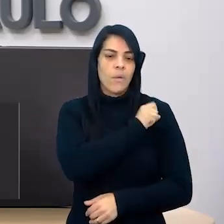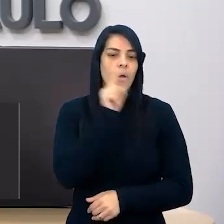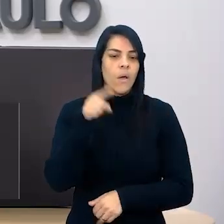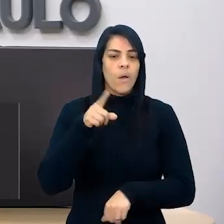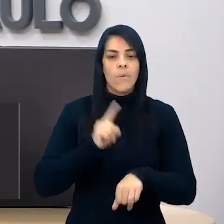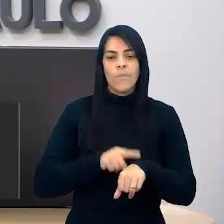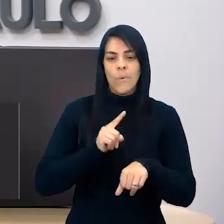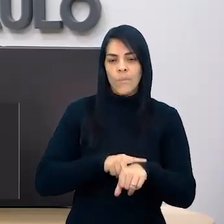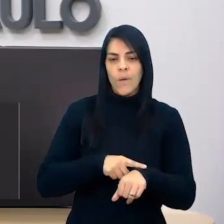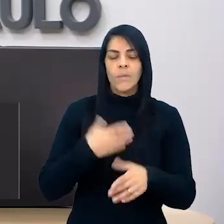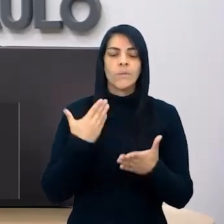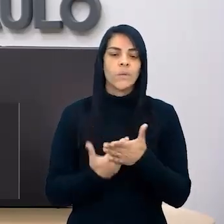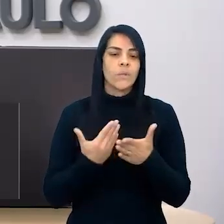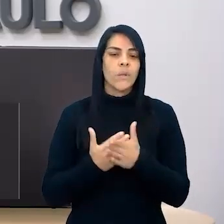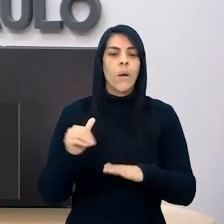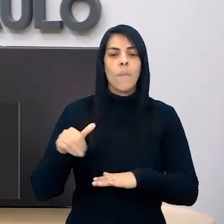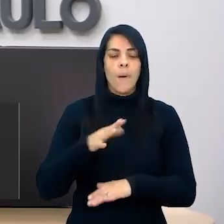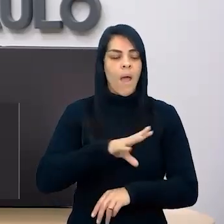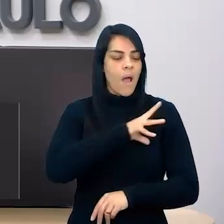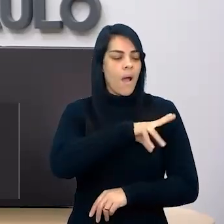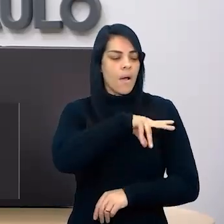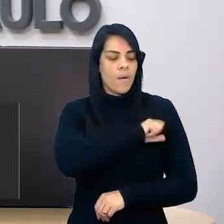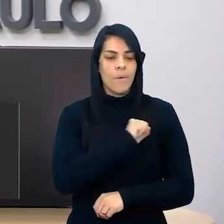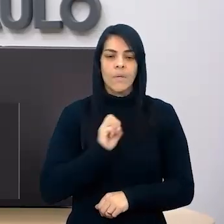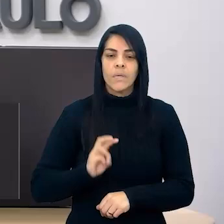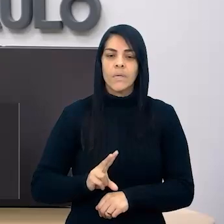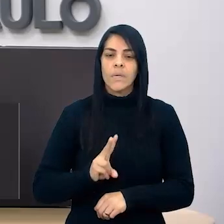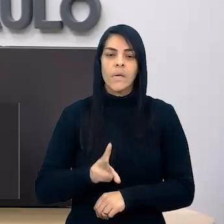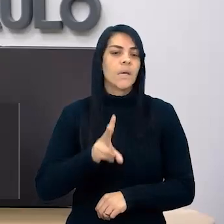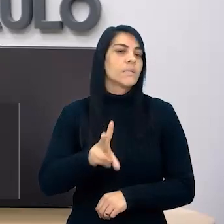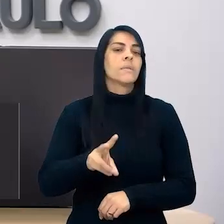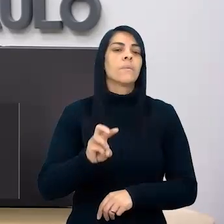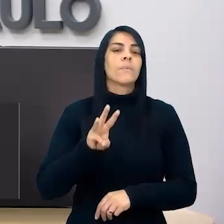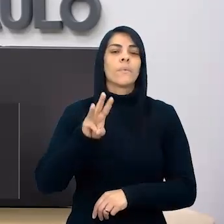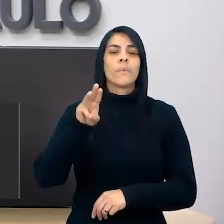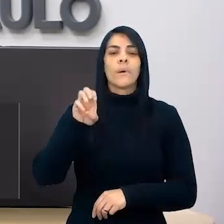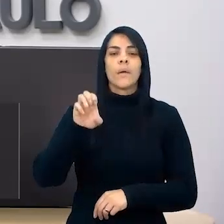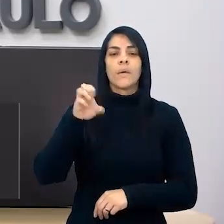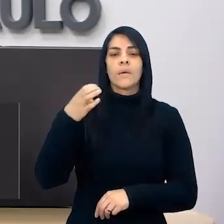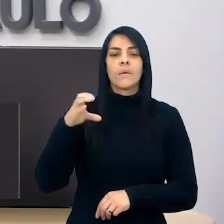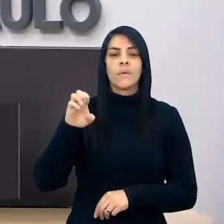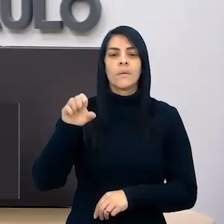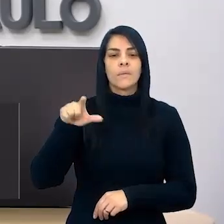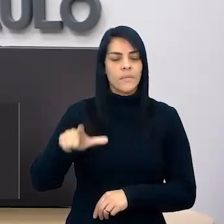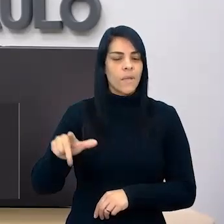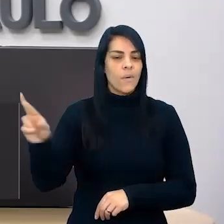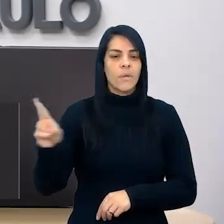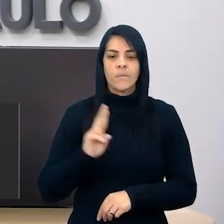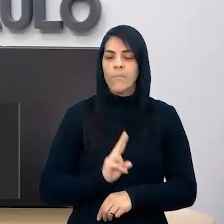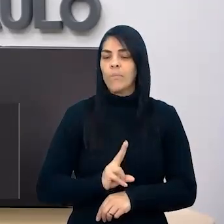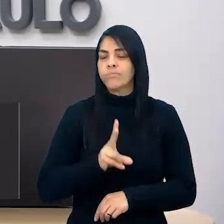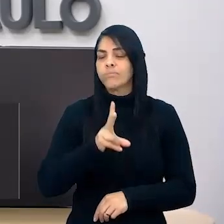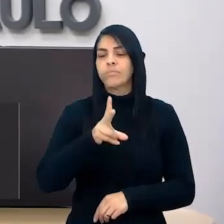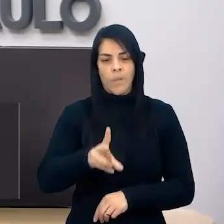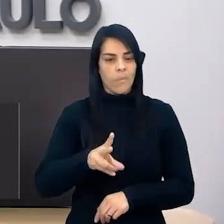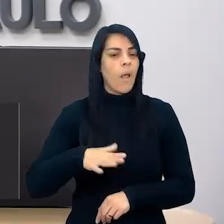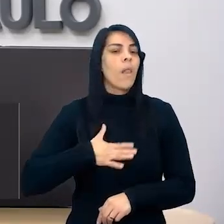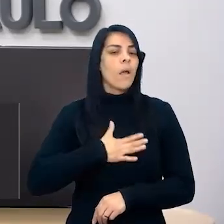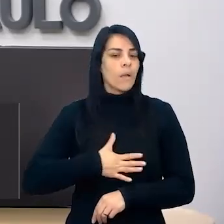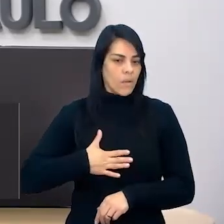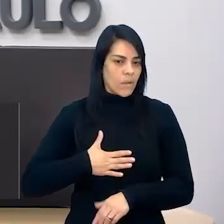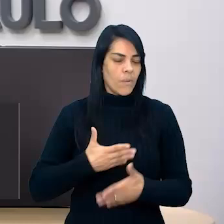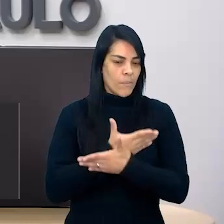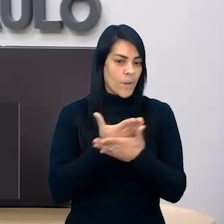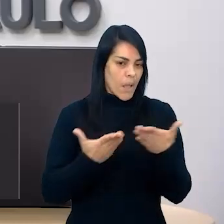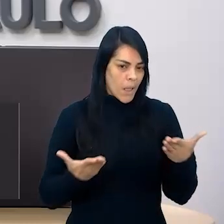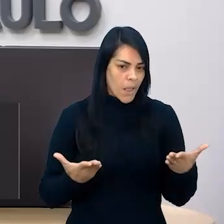eles mais amavam, era estar no Excel respondendo, nem se for grandezas inversamente proporcionais, que para nós pode ser